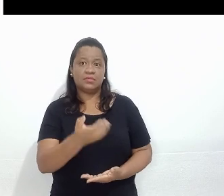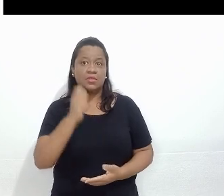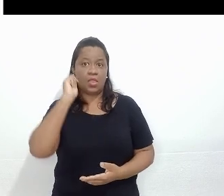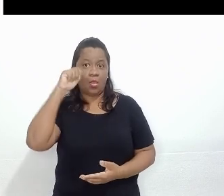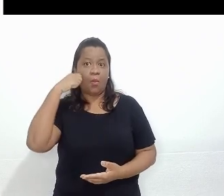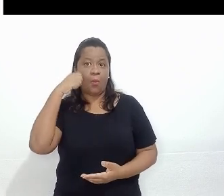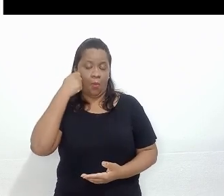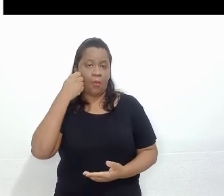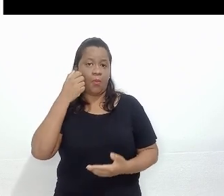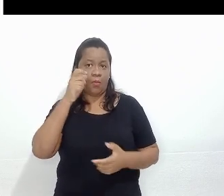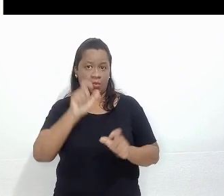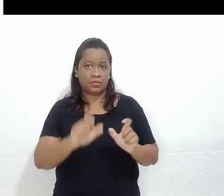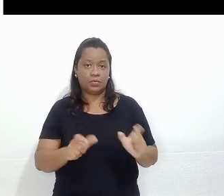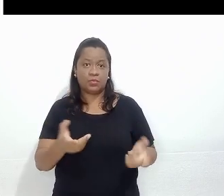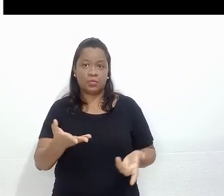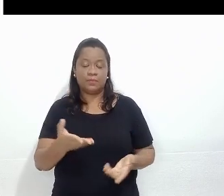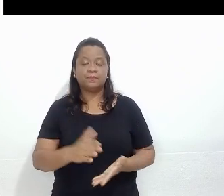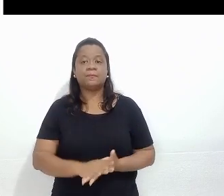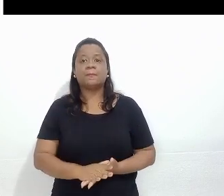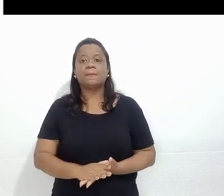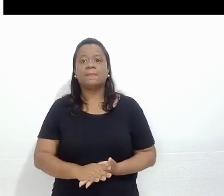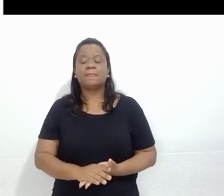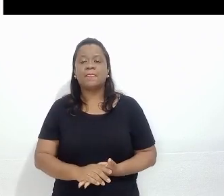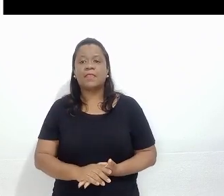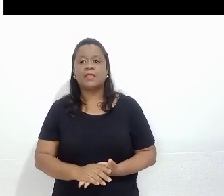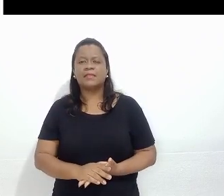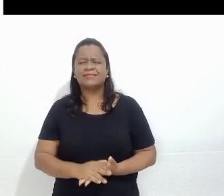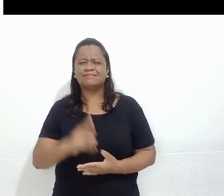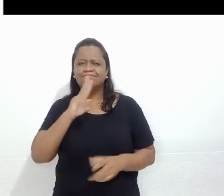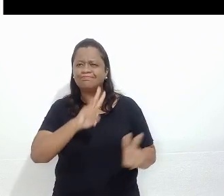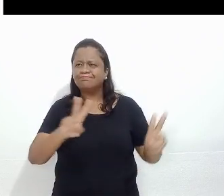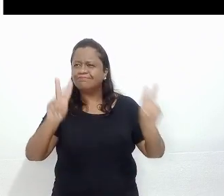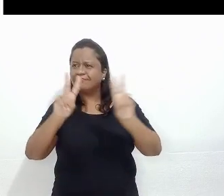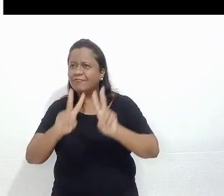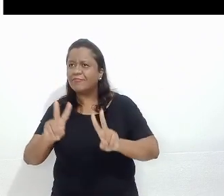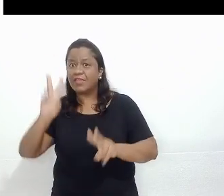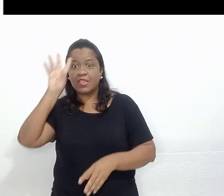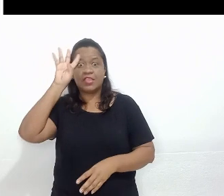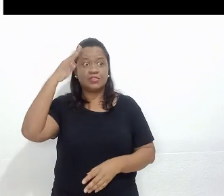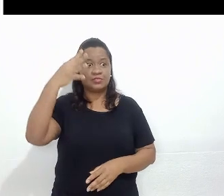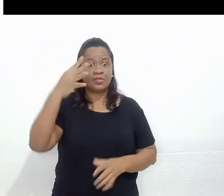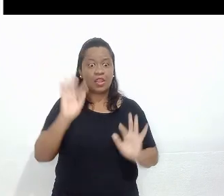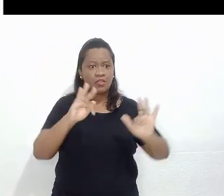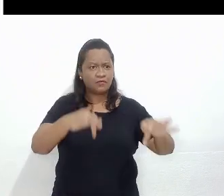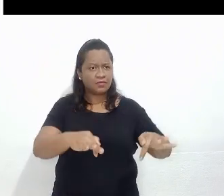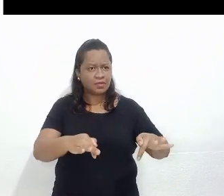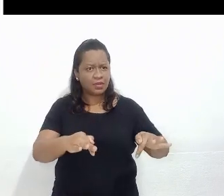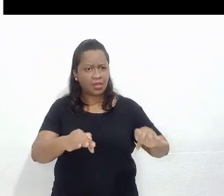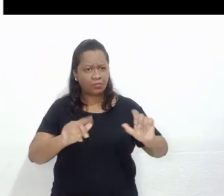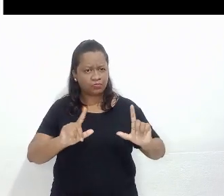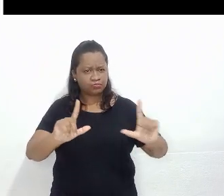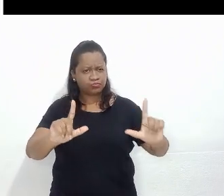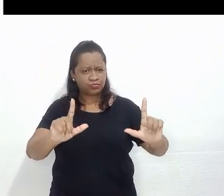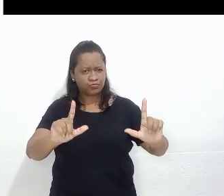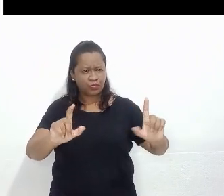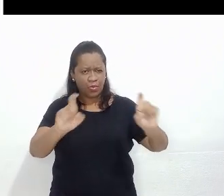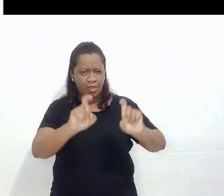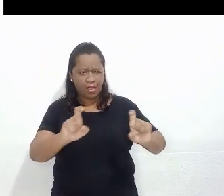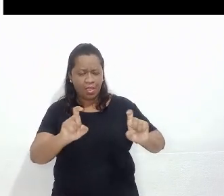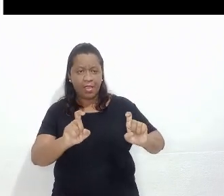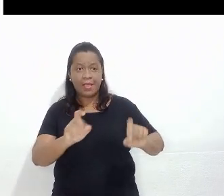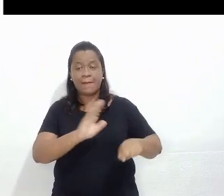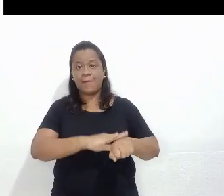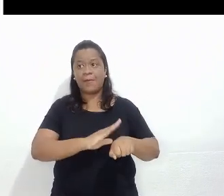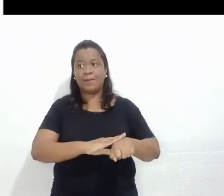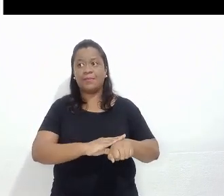né? Você vê o resultado ali da sua atuação melhor, né? Dentro, não só naquele momento, né?